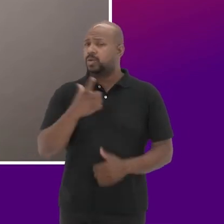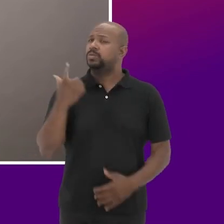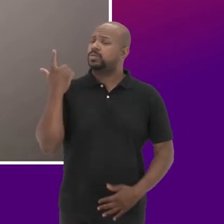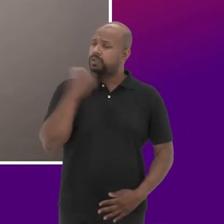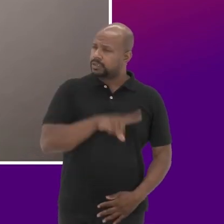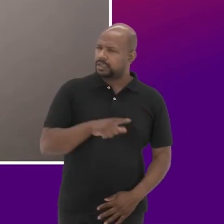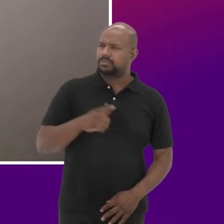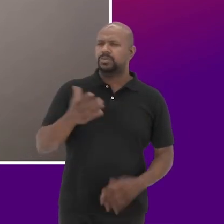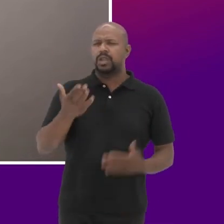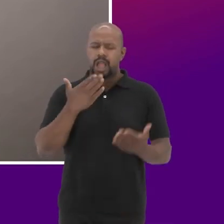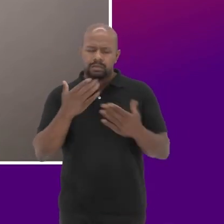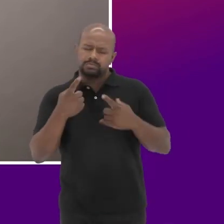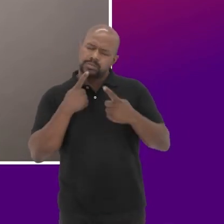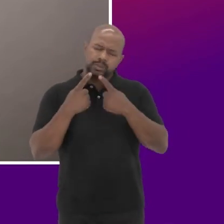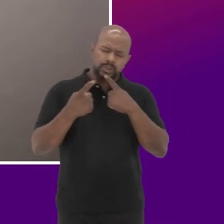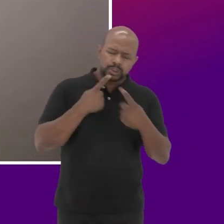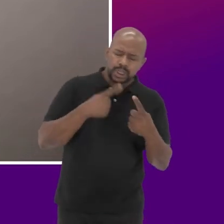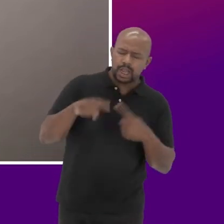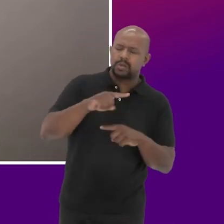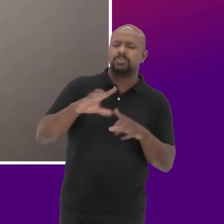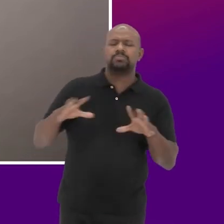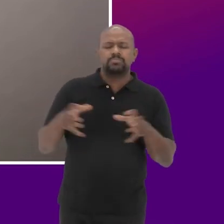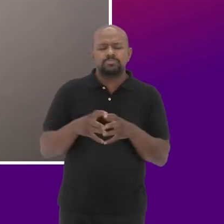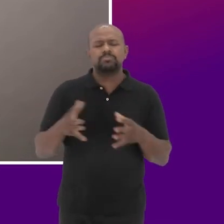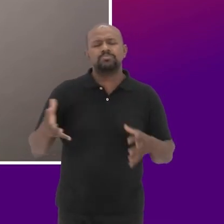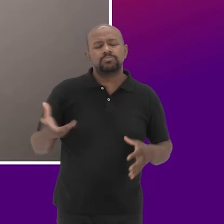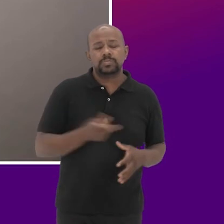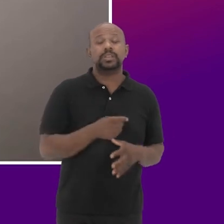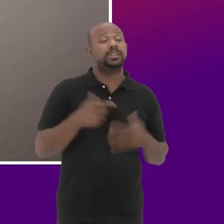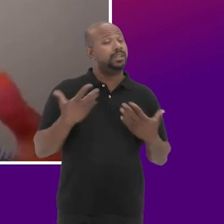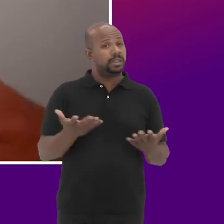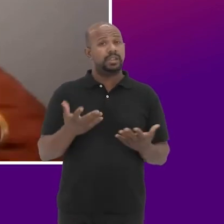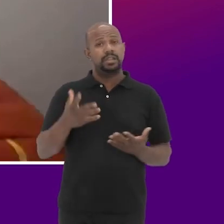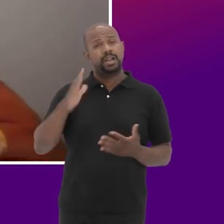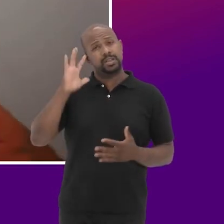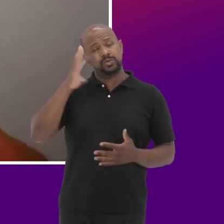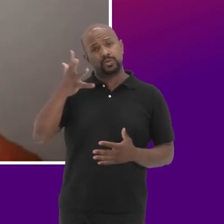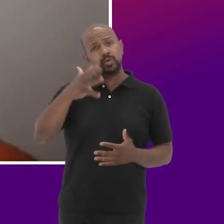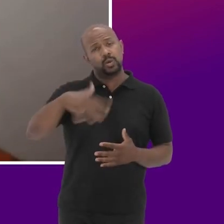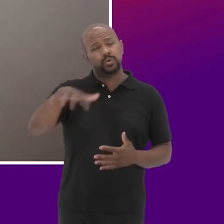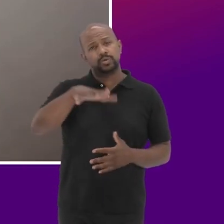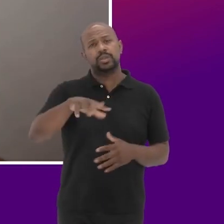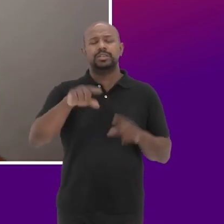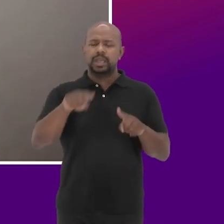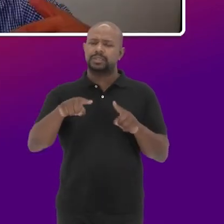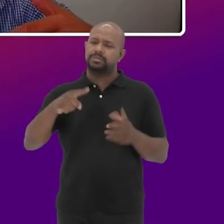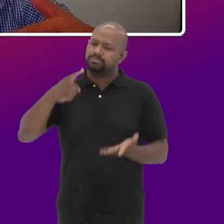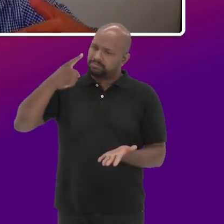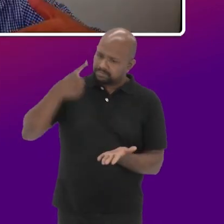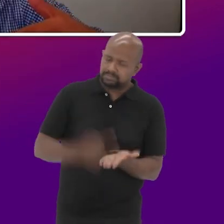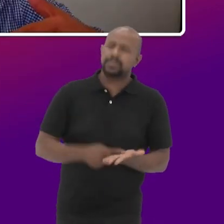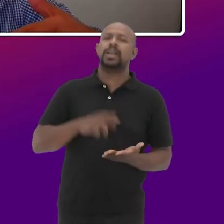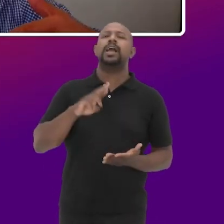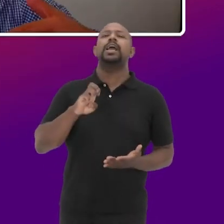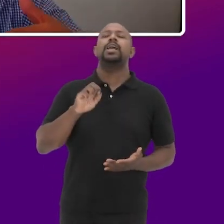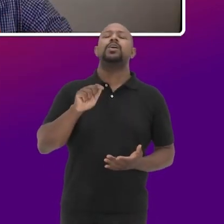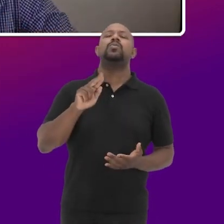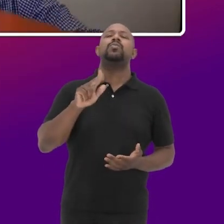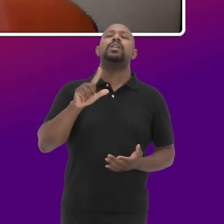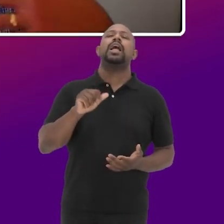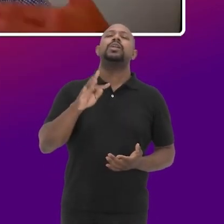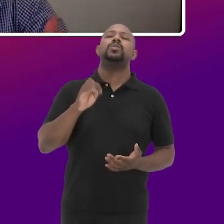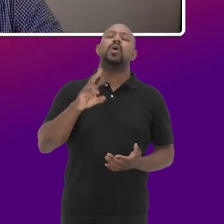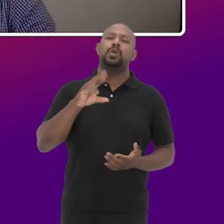nós conseguimos fazer um diálogo consultivo e levar essas soluções a esses marcos